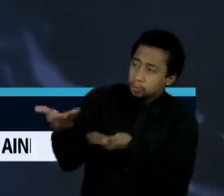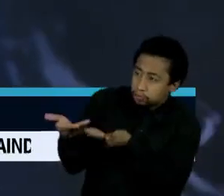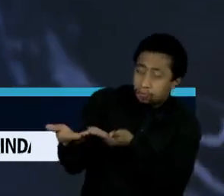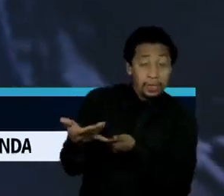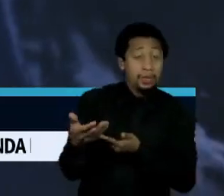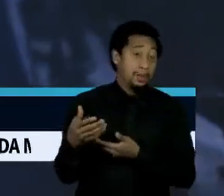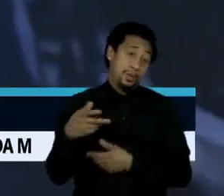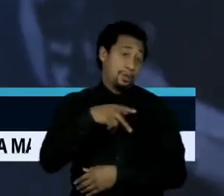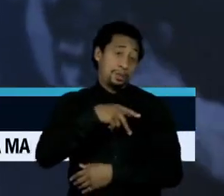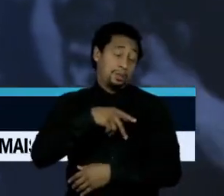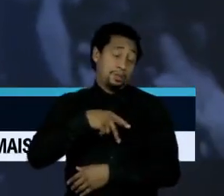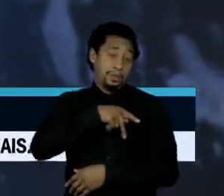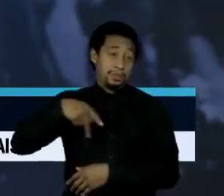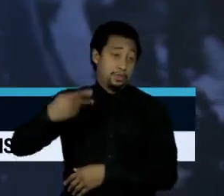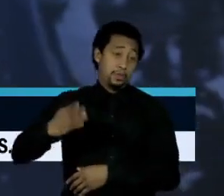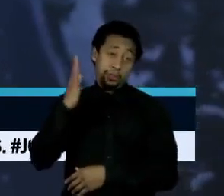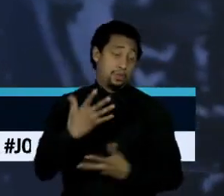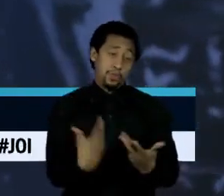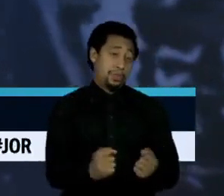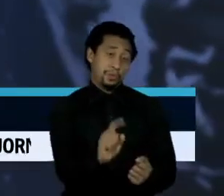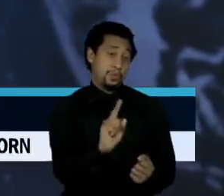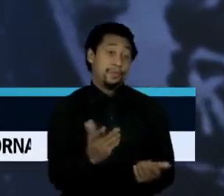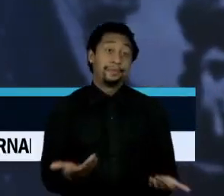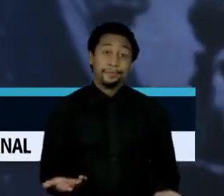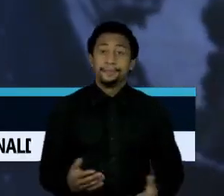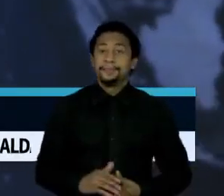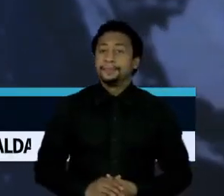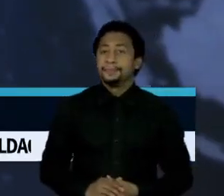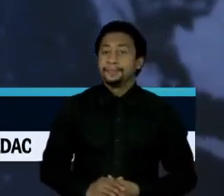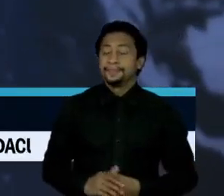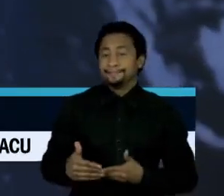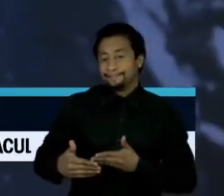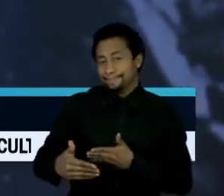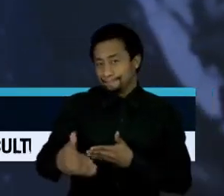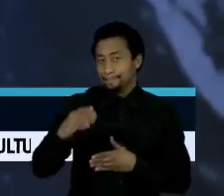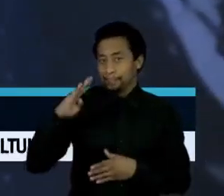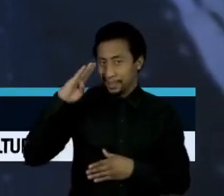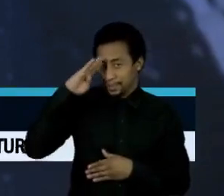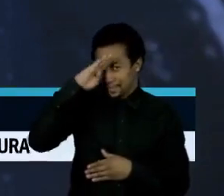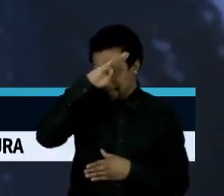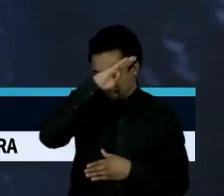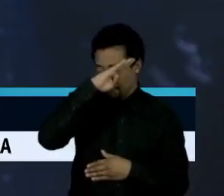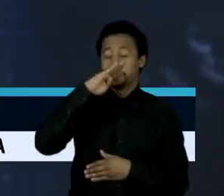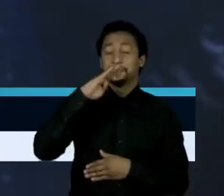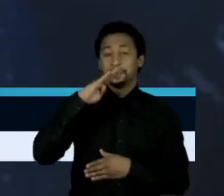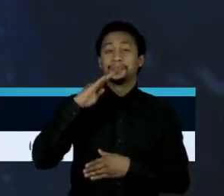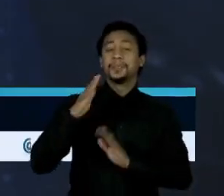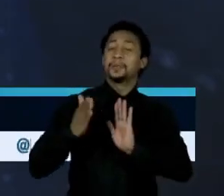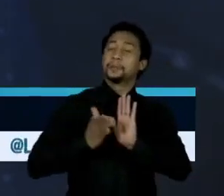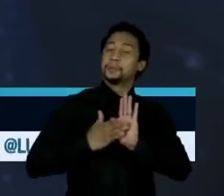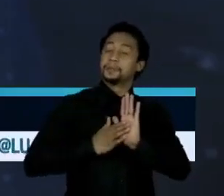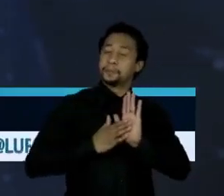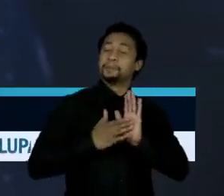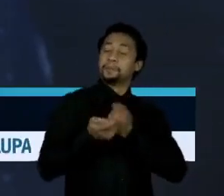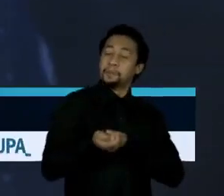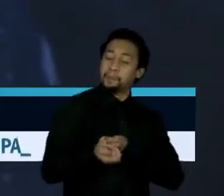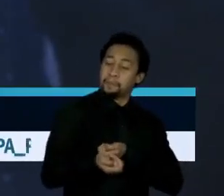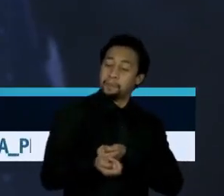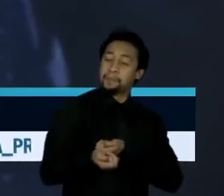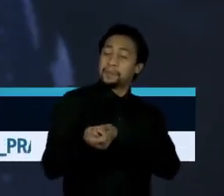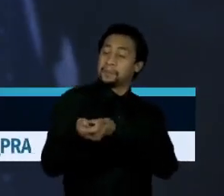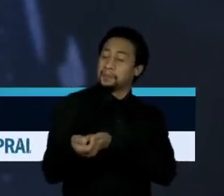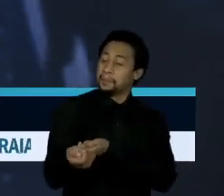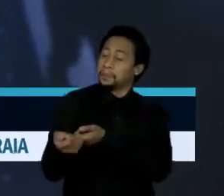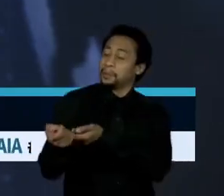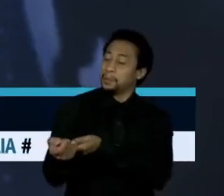Tô de olho na reeleição o presidente Jair bolsonaro tem lançado desde o fim do ano passado um pacote de bondades para os eleitores